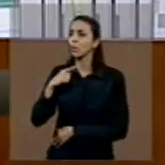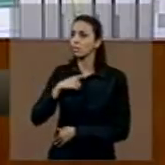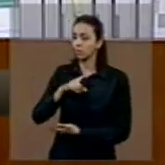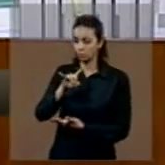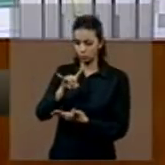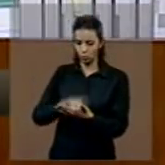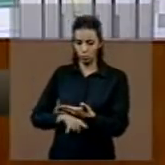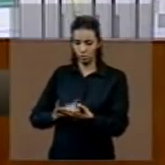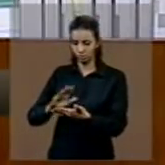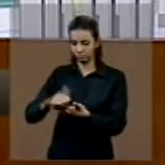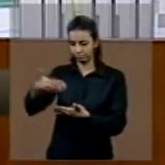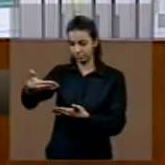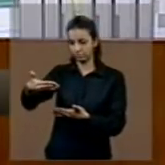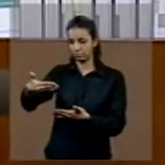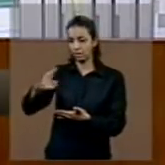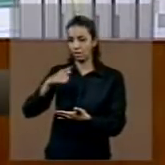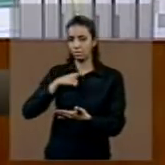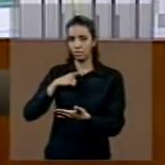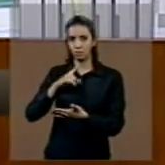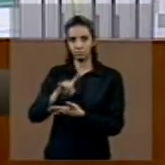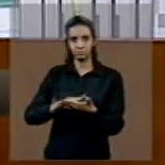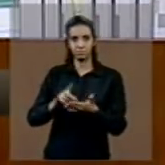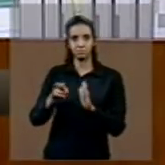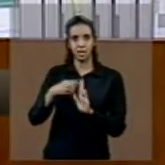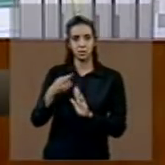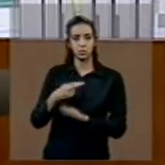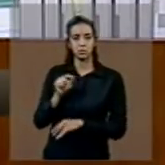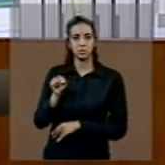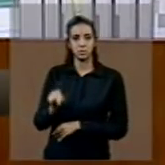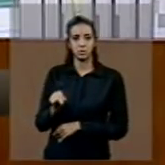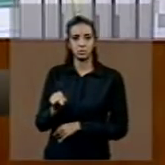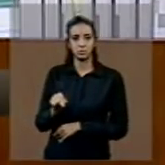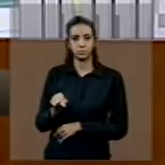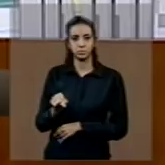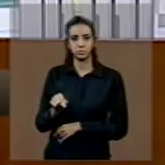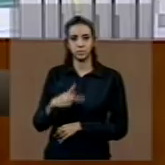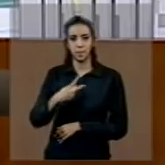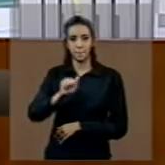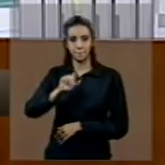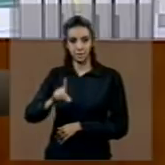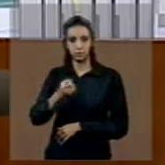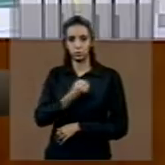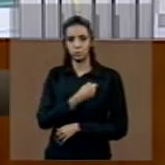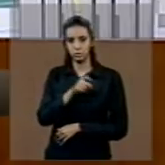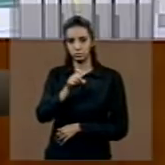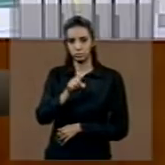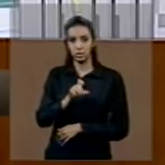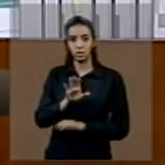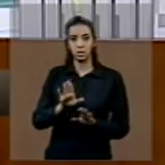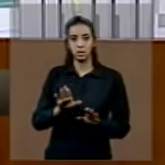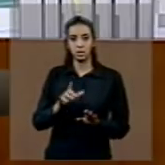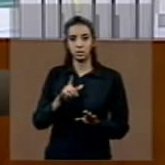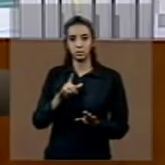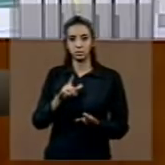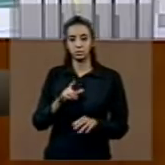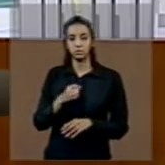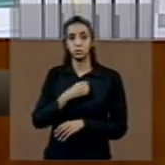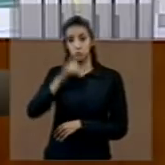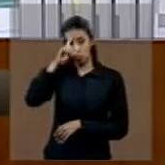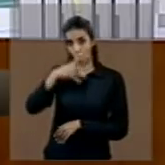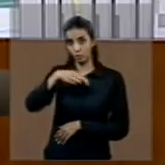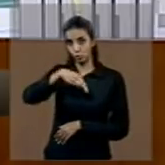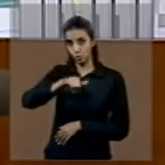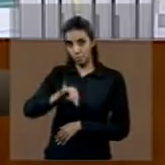no computador, é decorrente do processo administrativo número X, a resolução do calendário eleitoral, 4 de maio